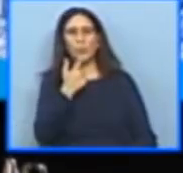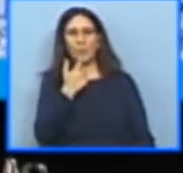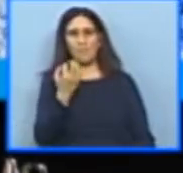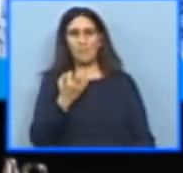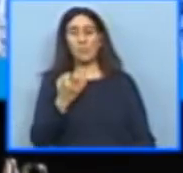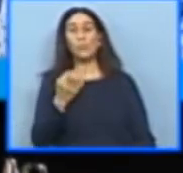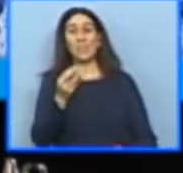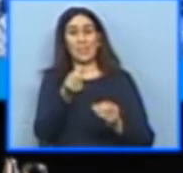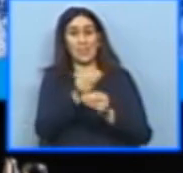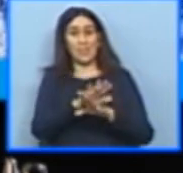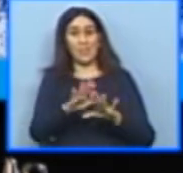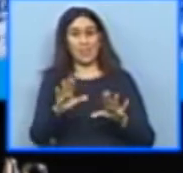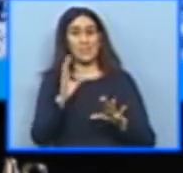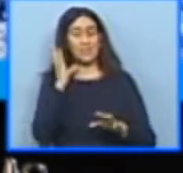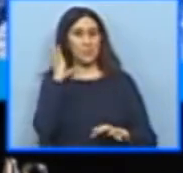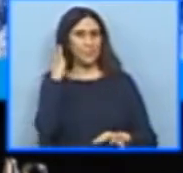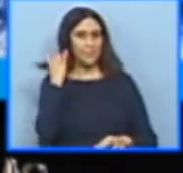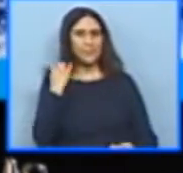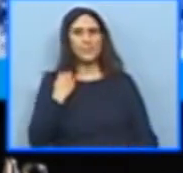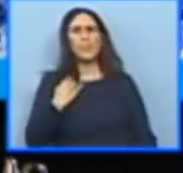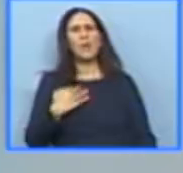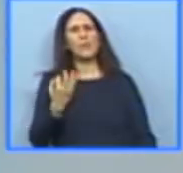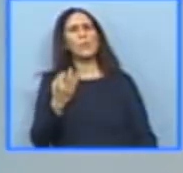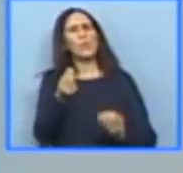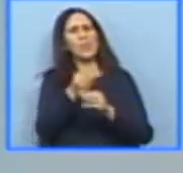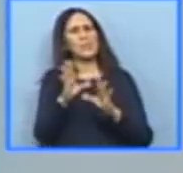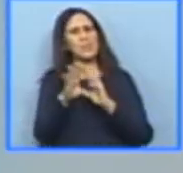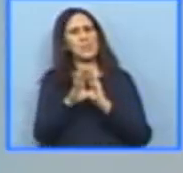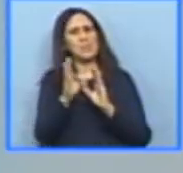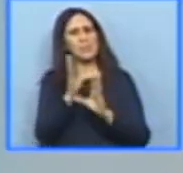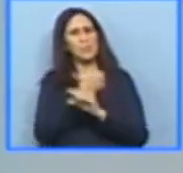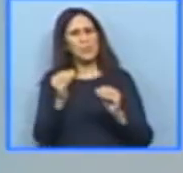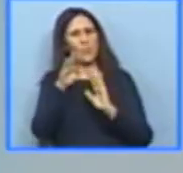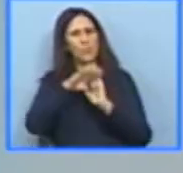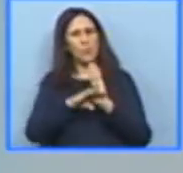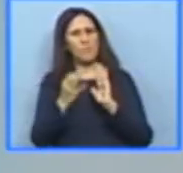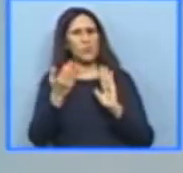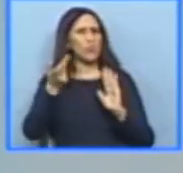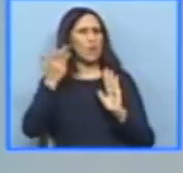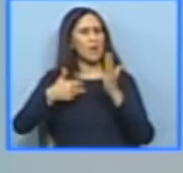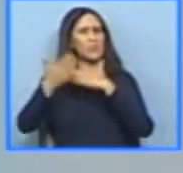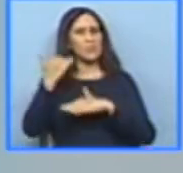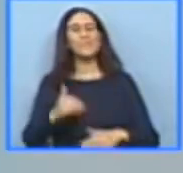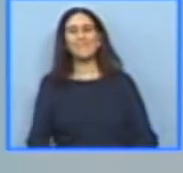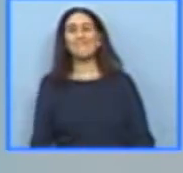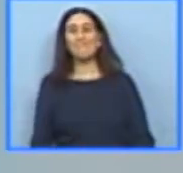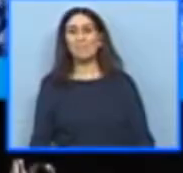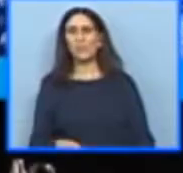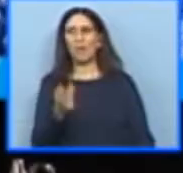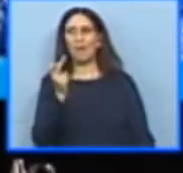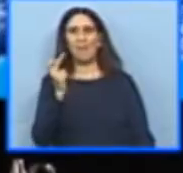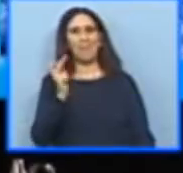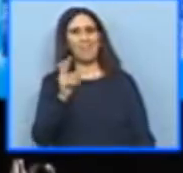porque as crianças estão no caso muito... foi com as crianças desaparecidas, crianças não é? desaparecidas, num programa que fizemos já há muitos anos. Daqui a pouco há uma dezena de